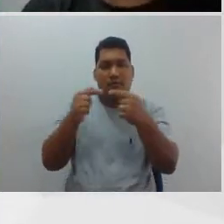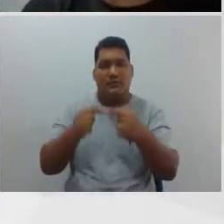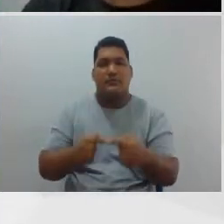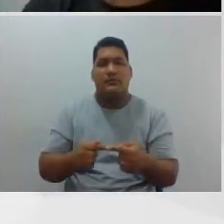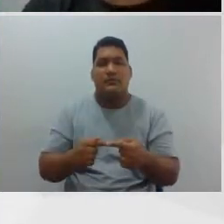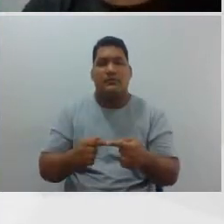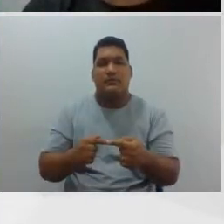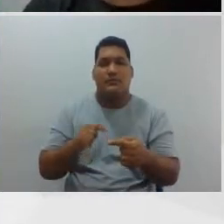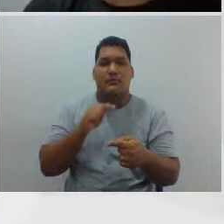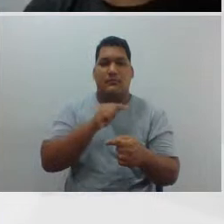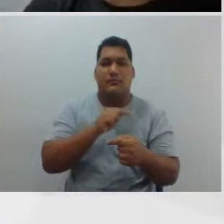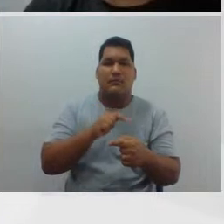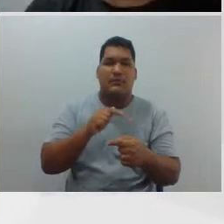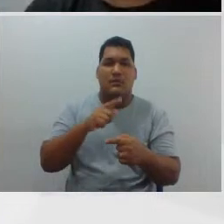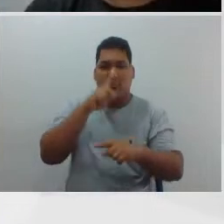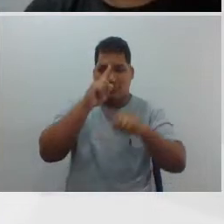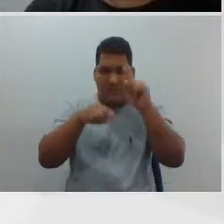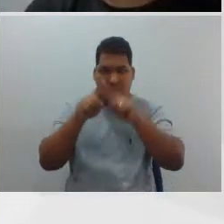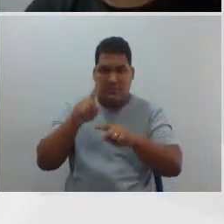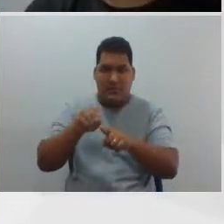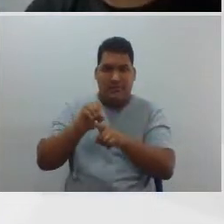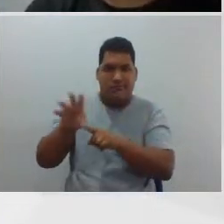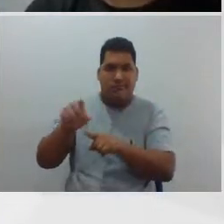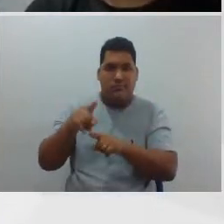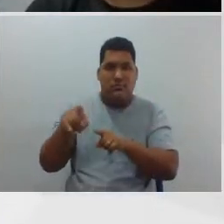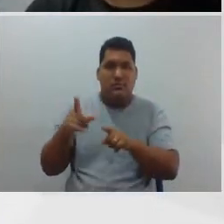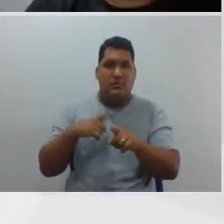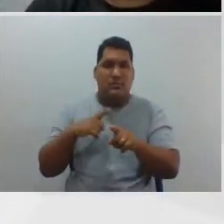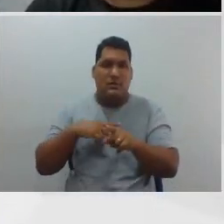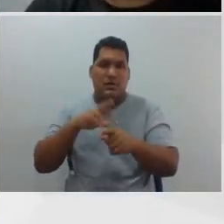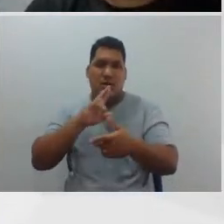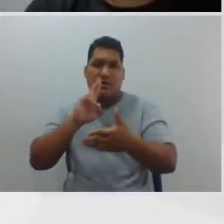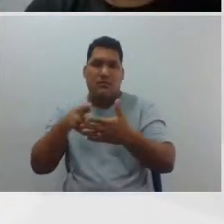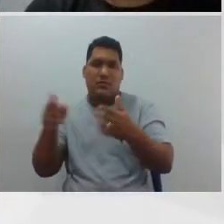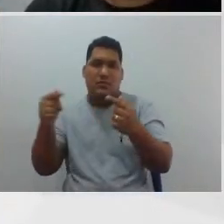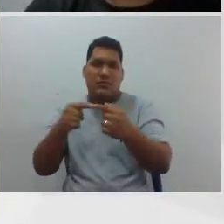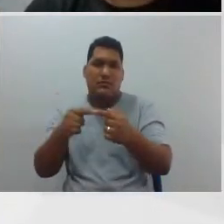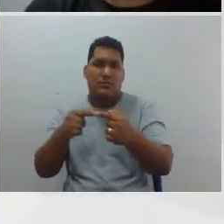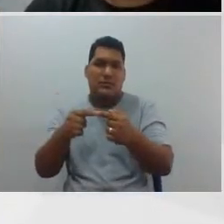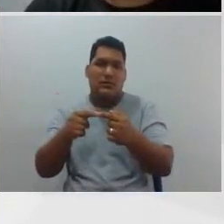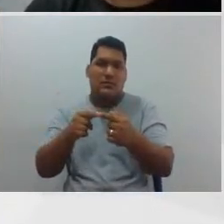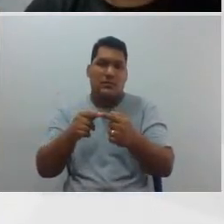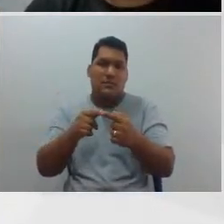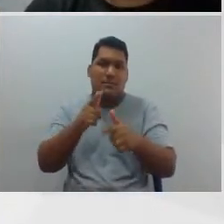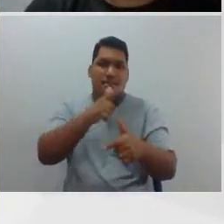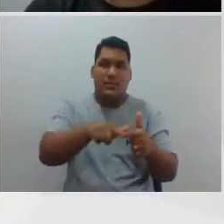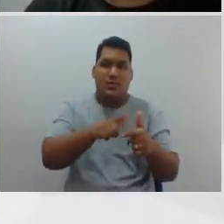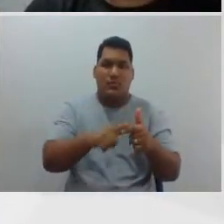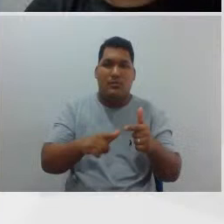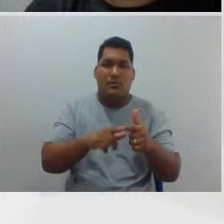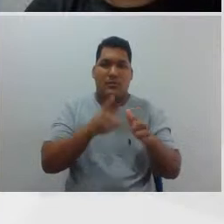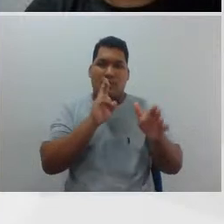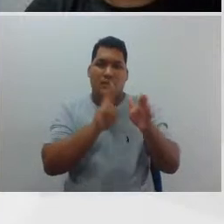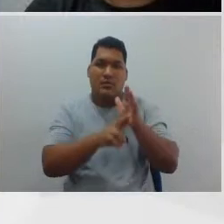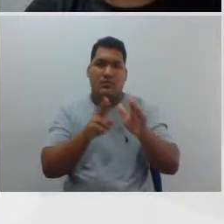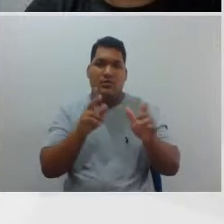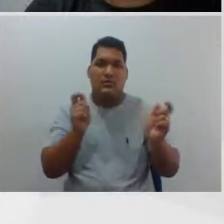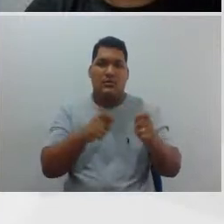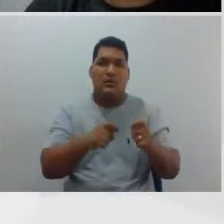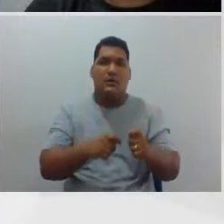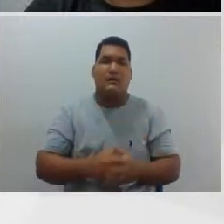vai evoluindo, né, a solução de tal forma que resolva o problema de otimização.